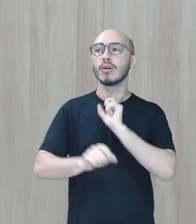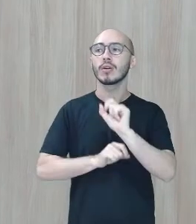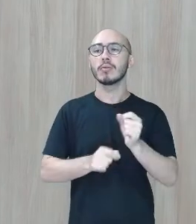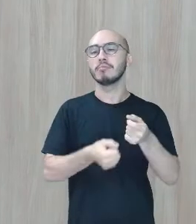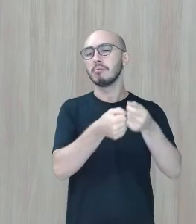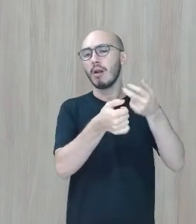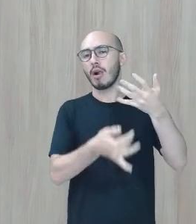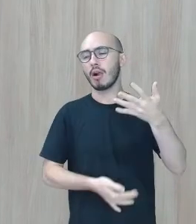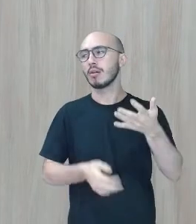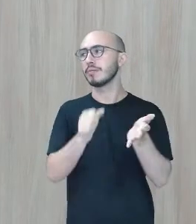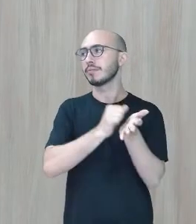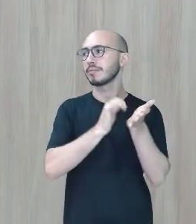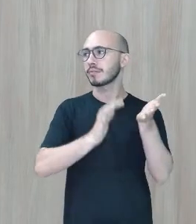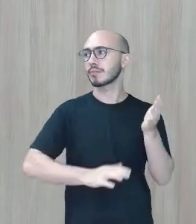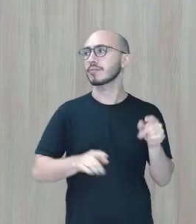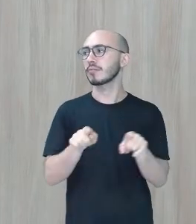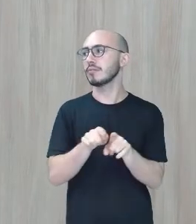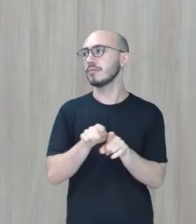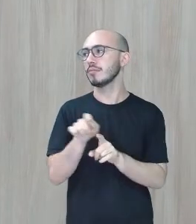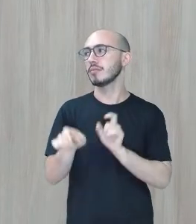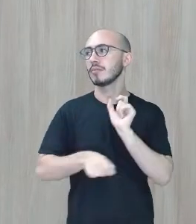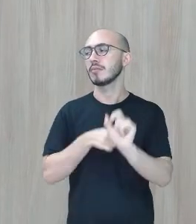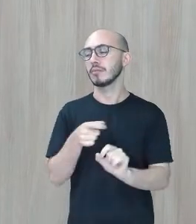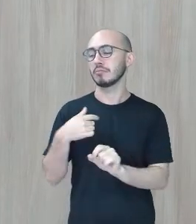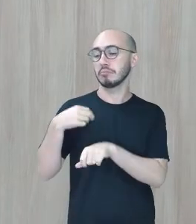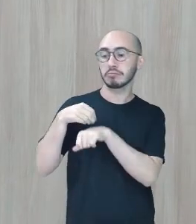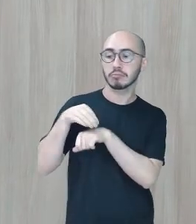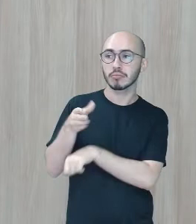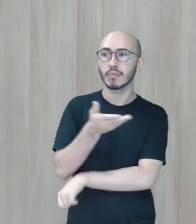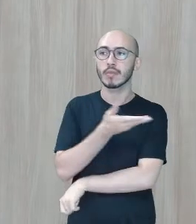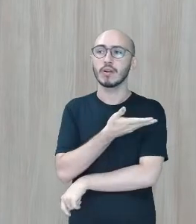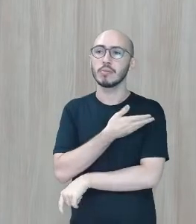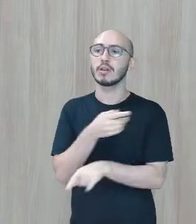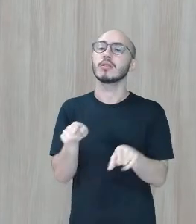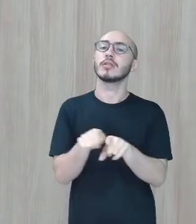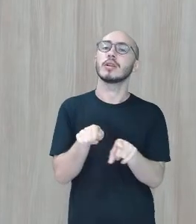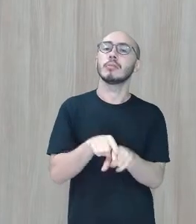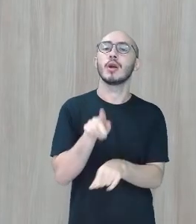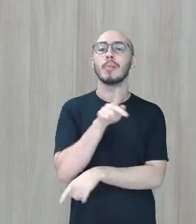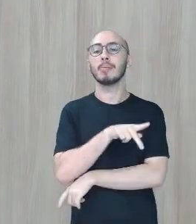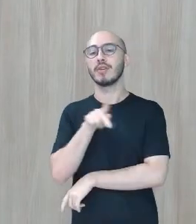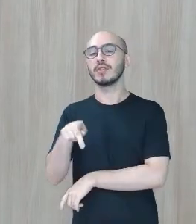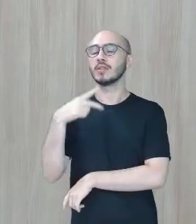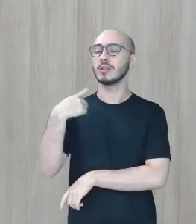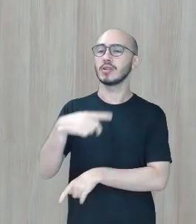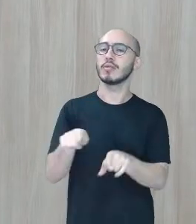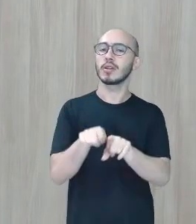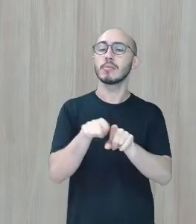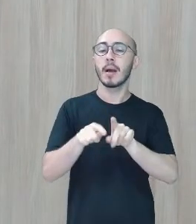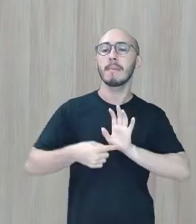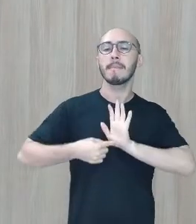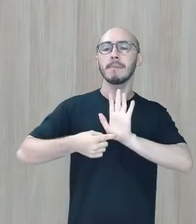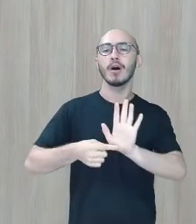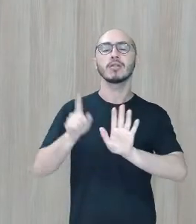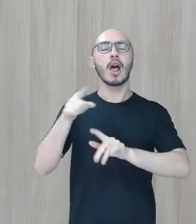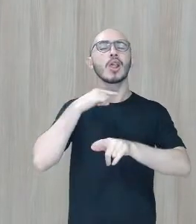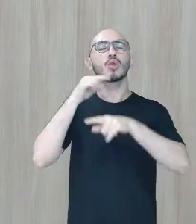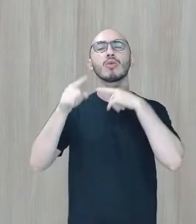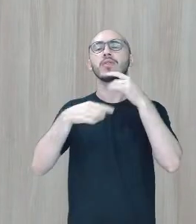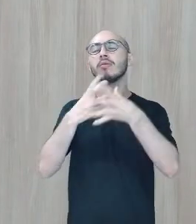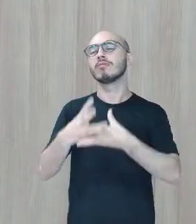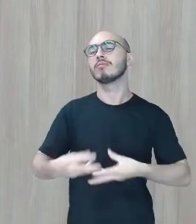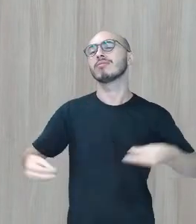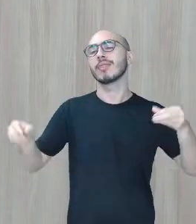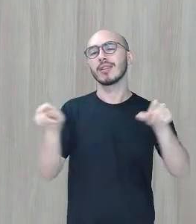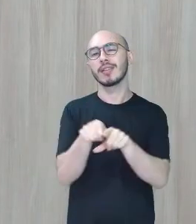de exercício. Então envia para o teu amigo lá, envia também para o teu professor, mostra para ele que ele vai tirar todas as suas